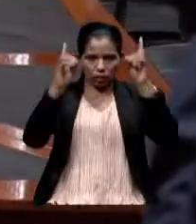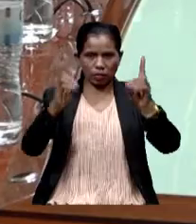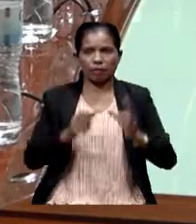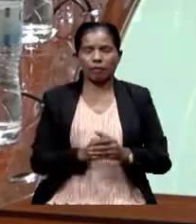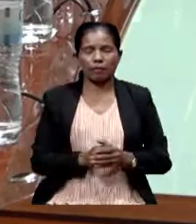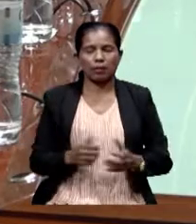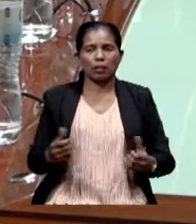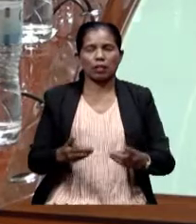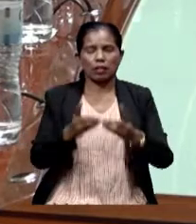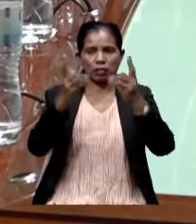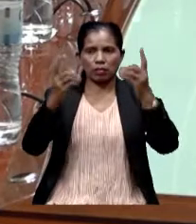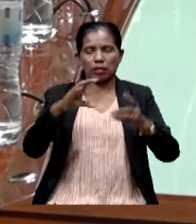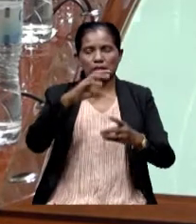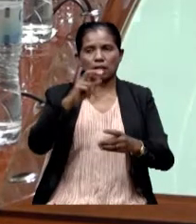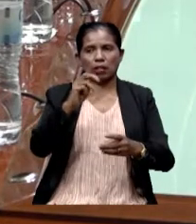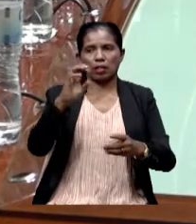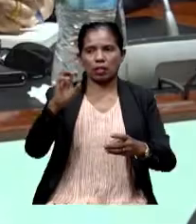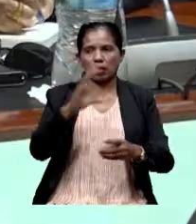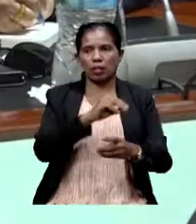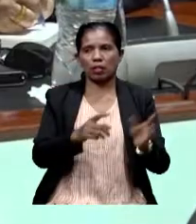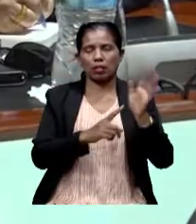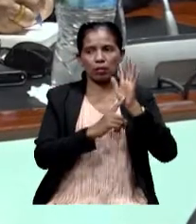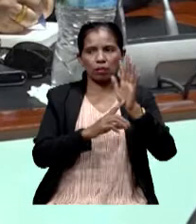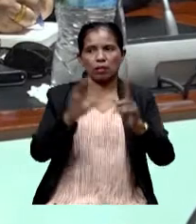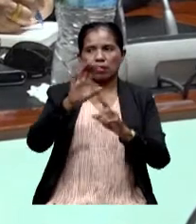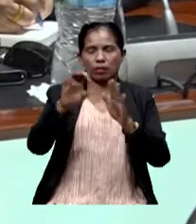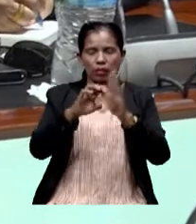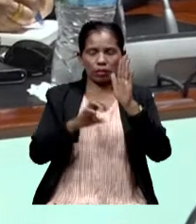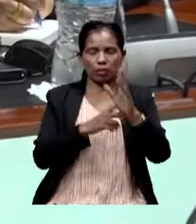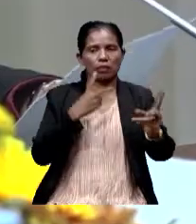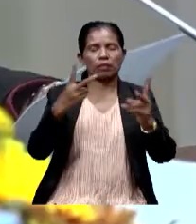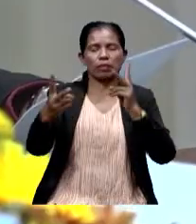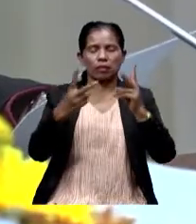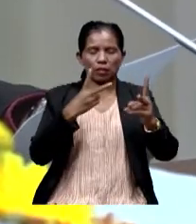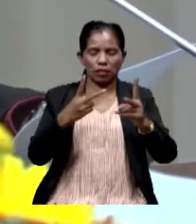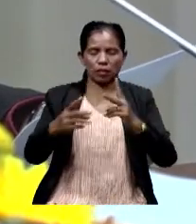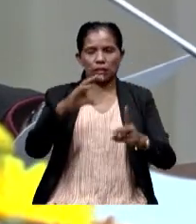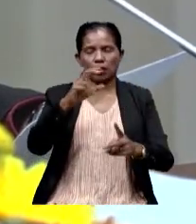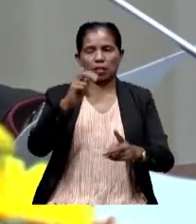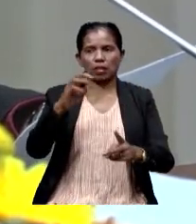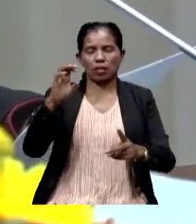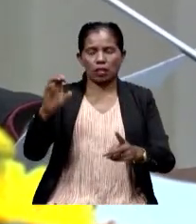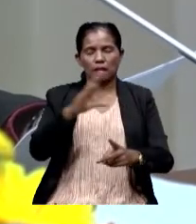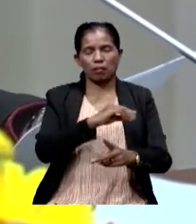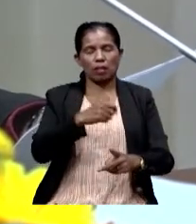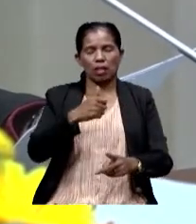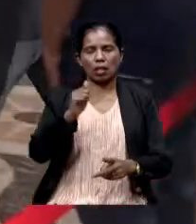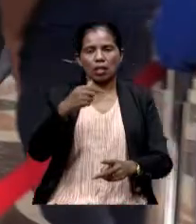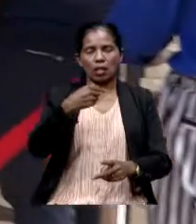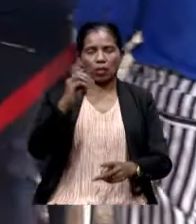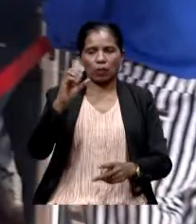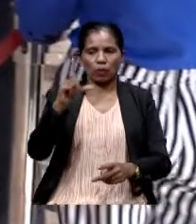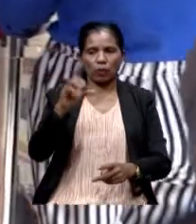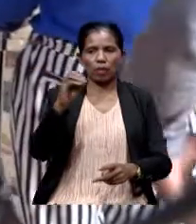a audiência, CNE nos informa ba chefe de Estado, com a visita à delegação CNE ba Angola, tamba saímos